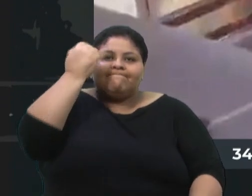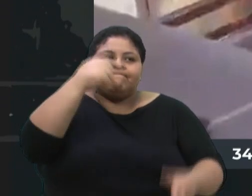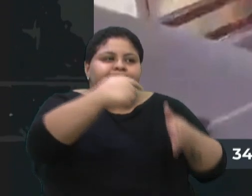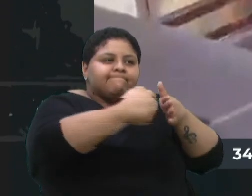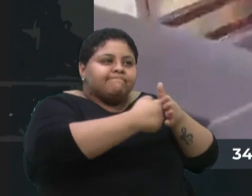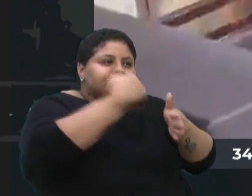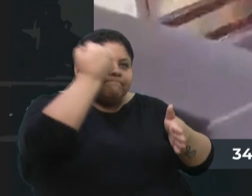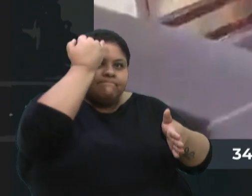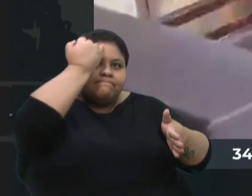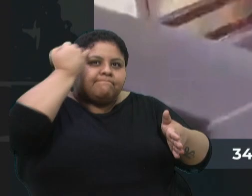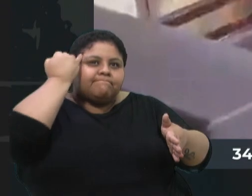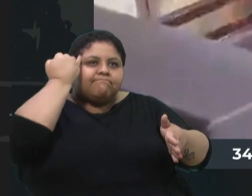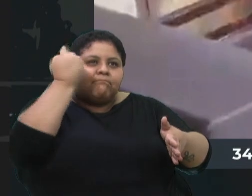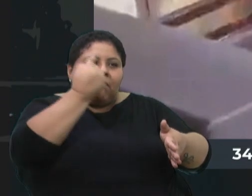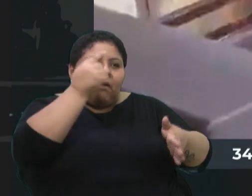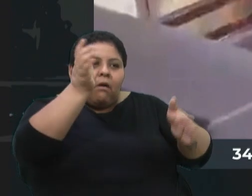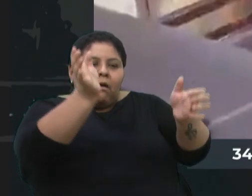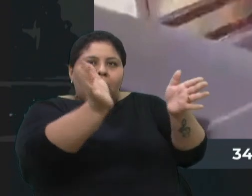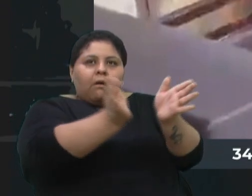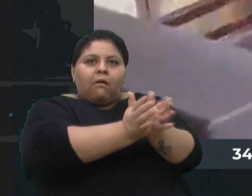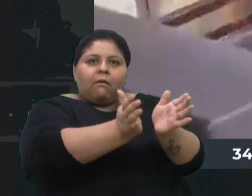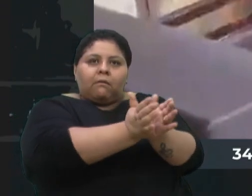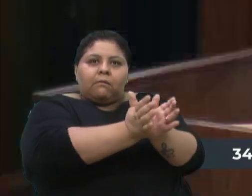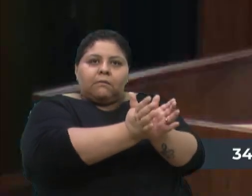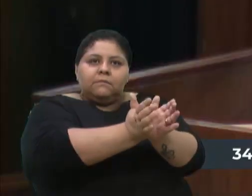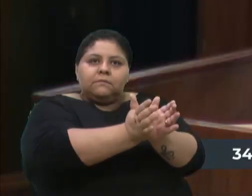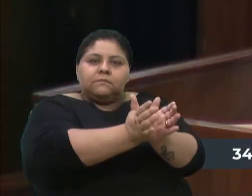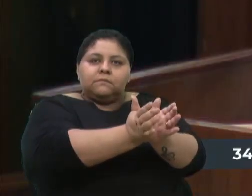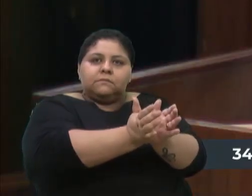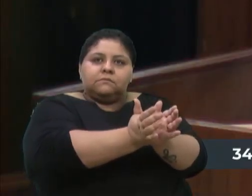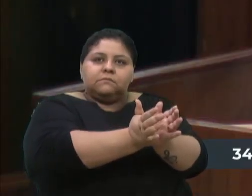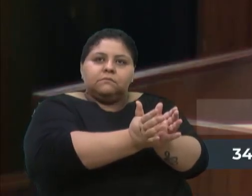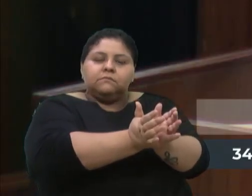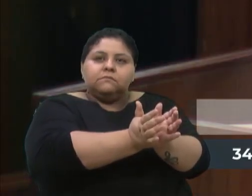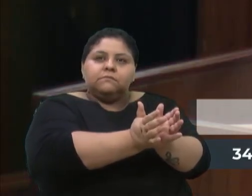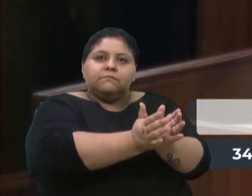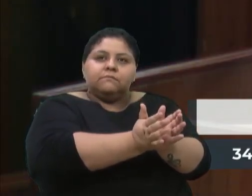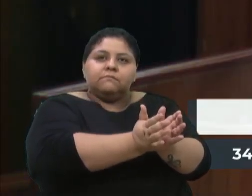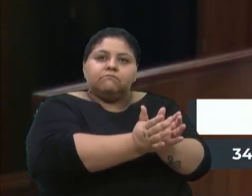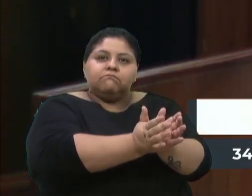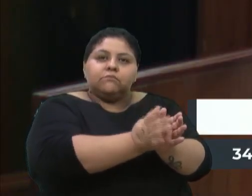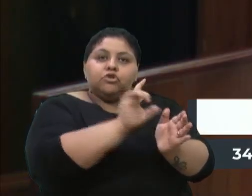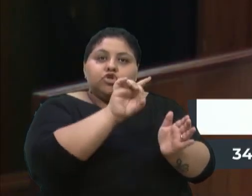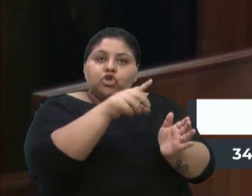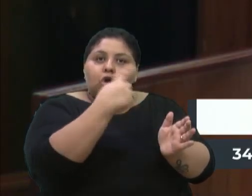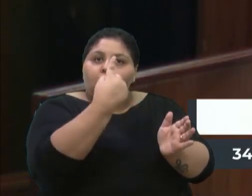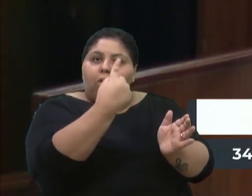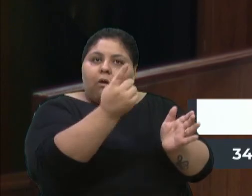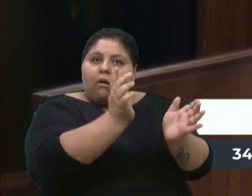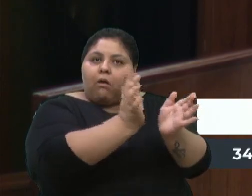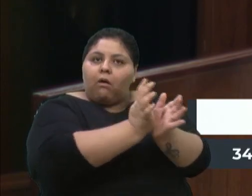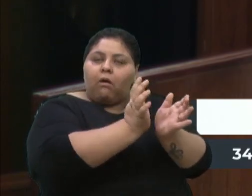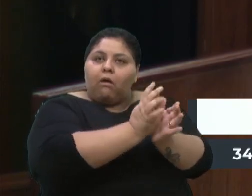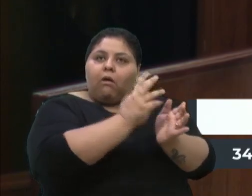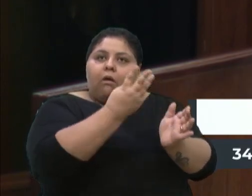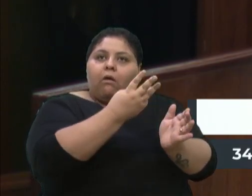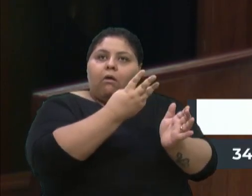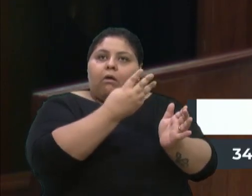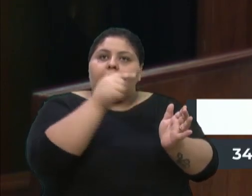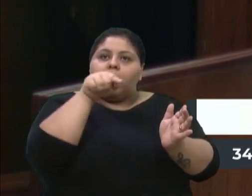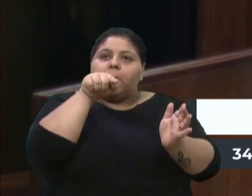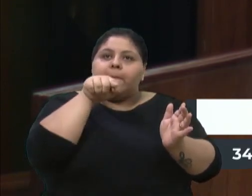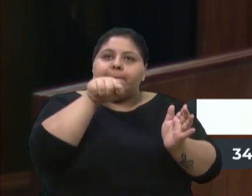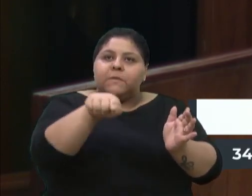uma equipe Uma equipe, 3.200